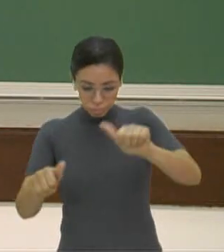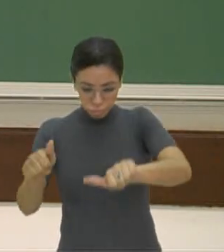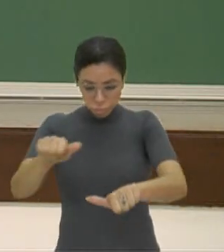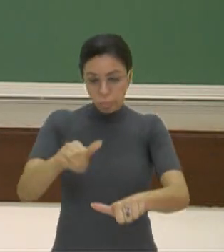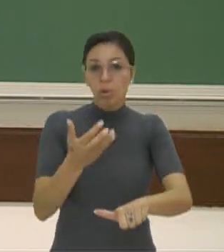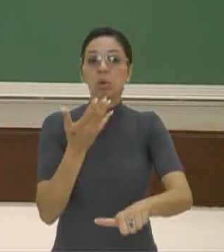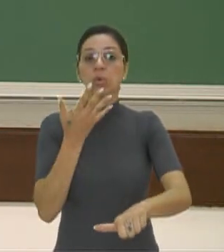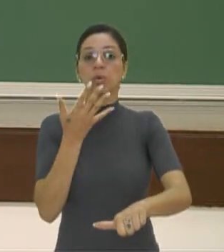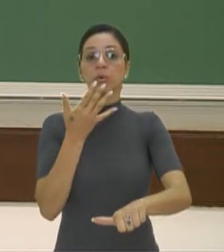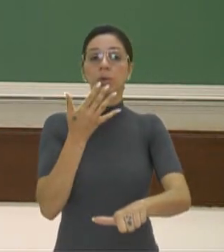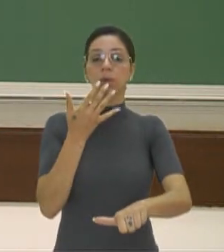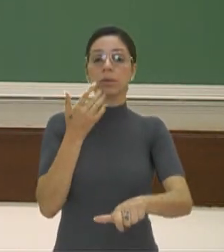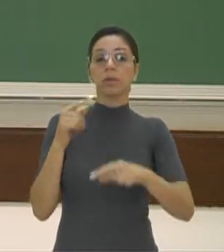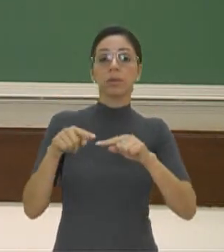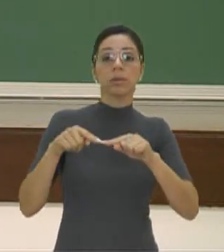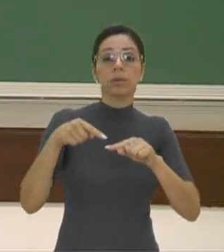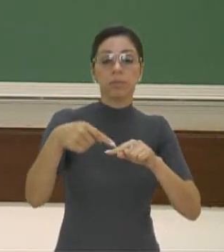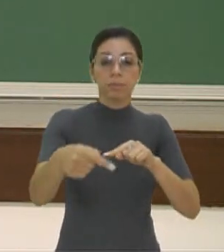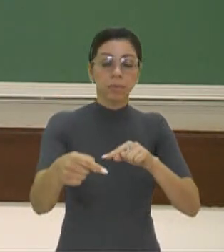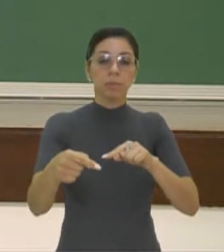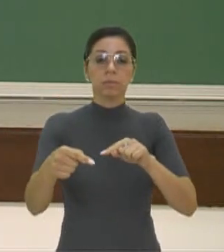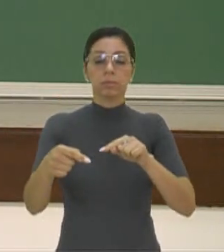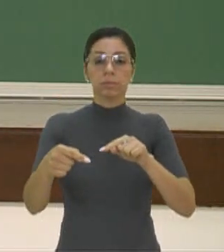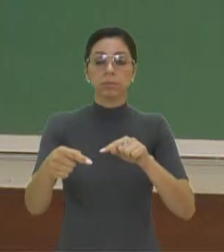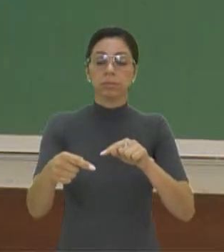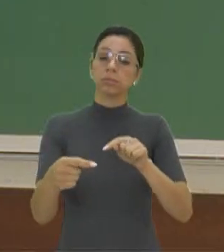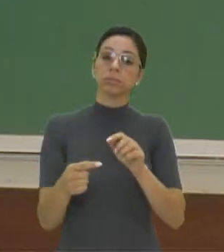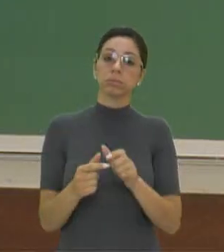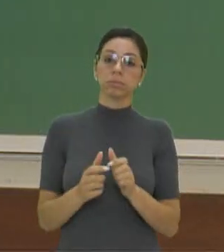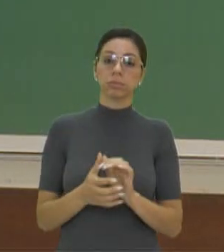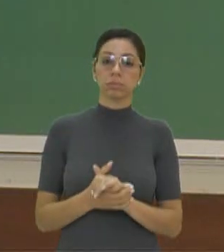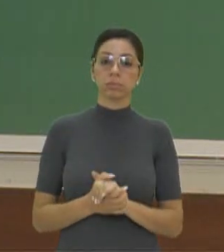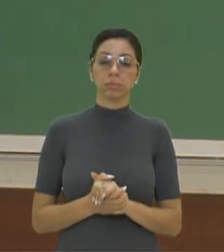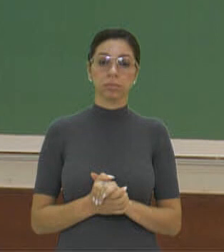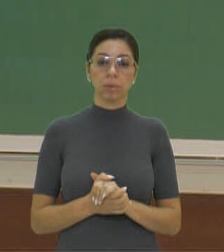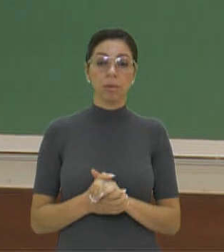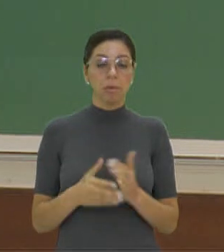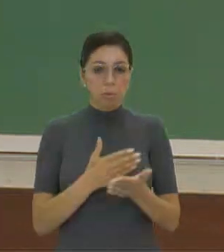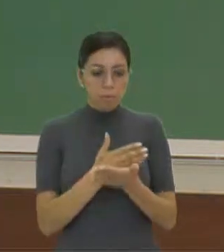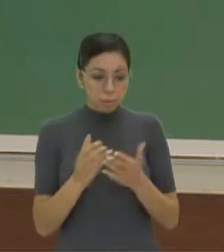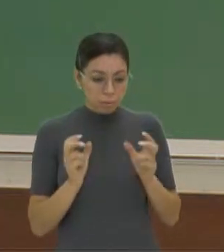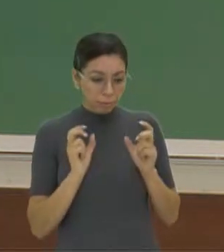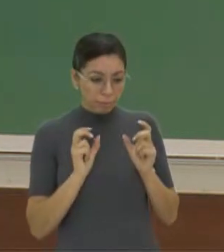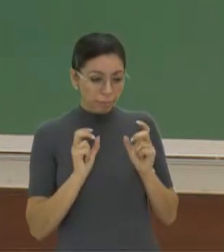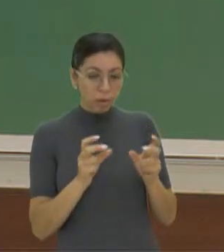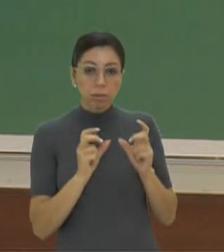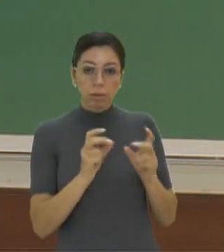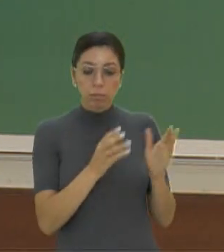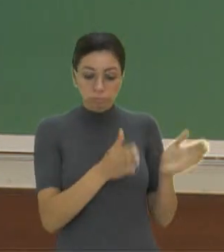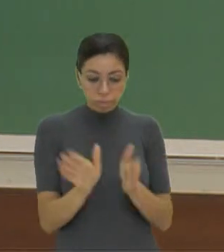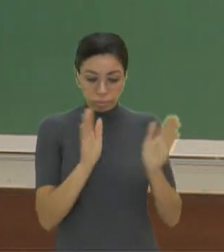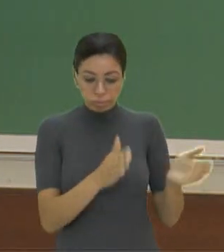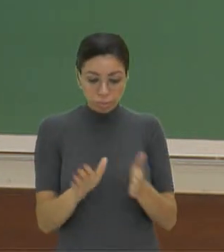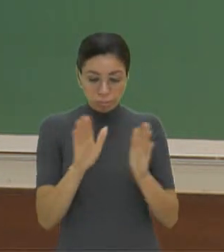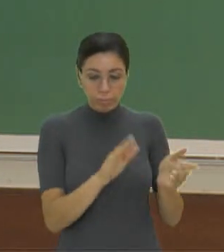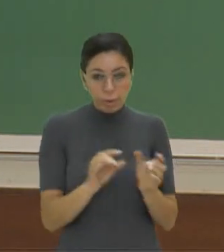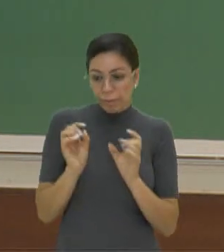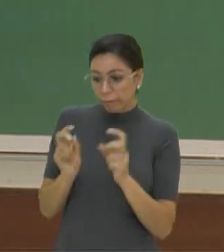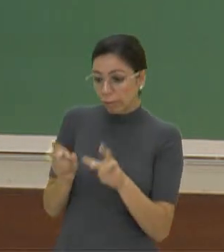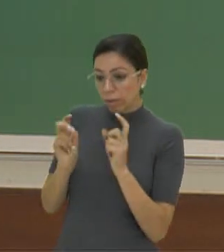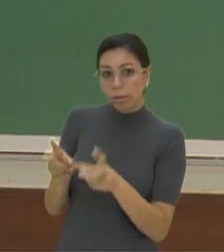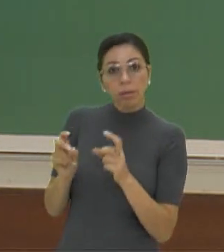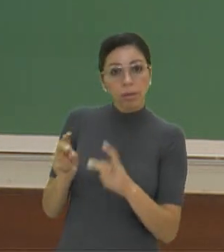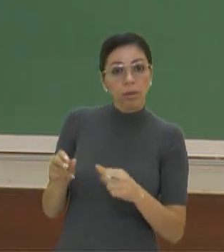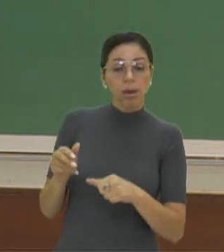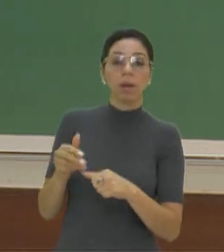sintética, e depois disso ele abriu uma companhia, começou a produzir e vendeu. Então, os verbos que